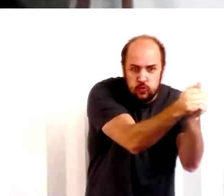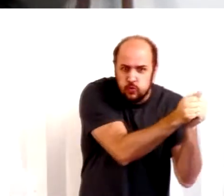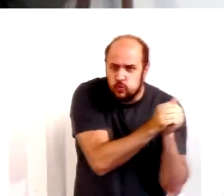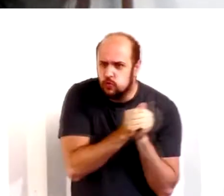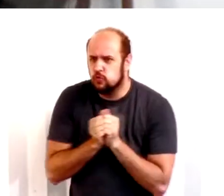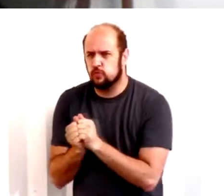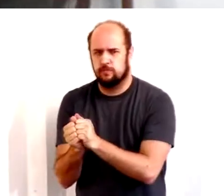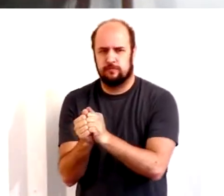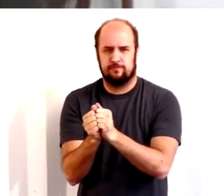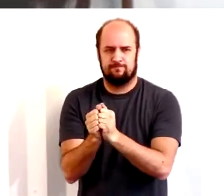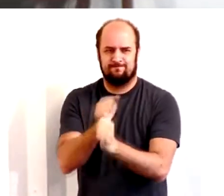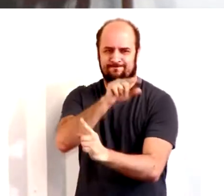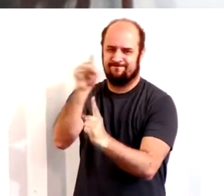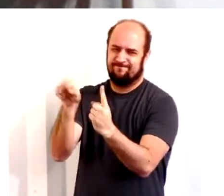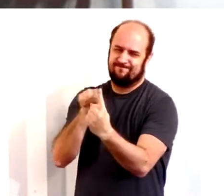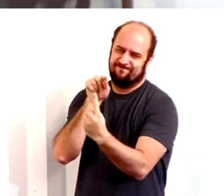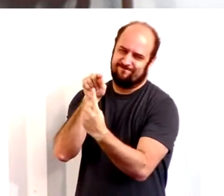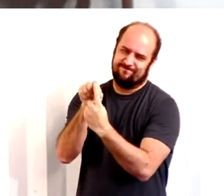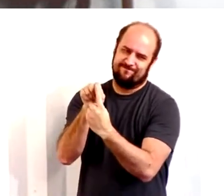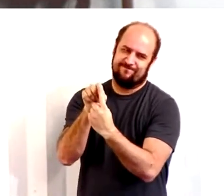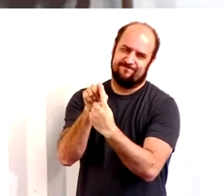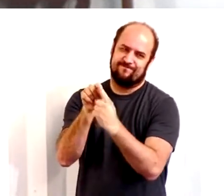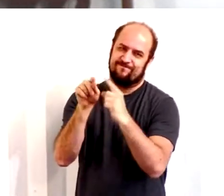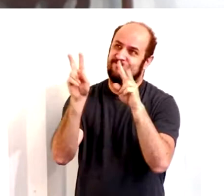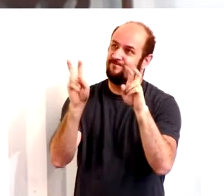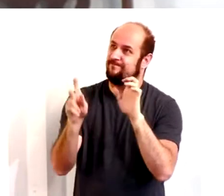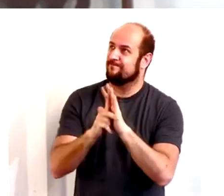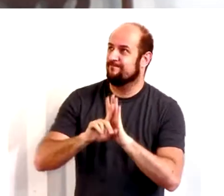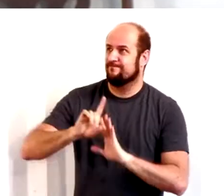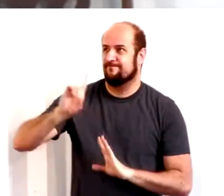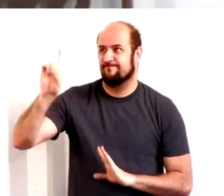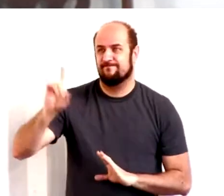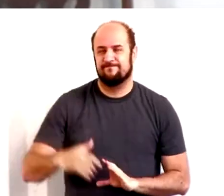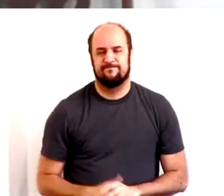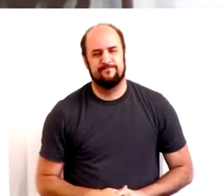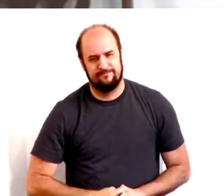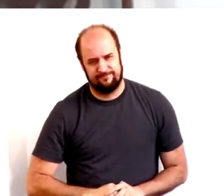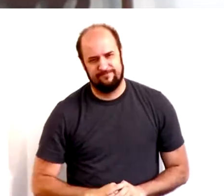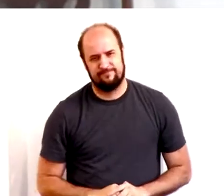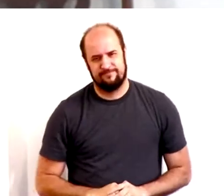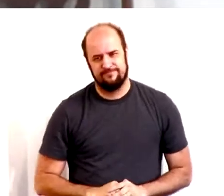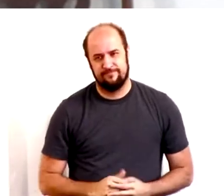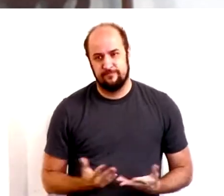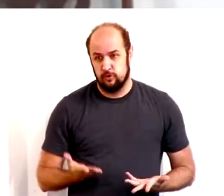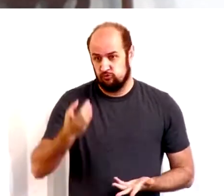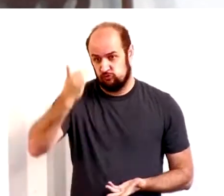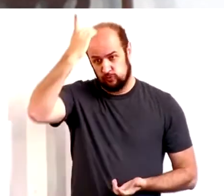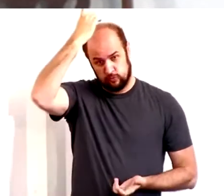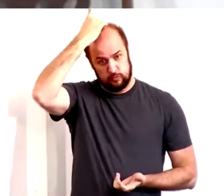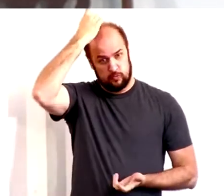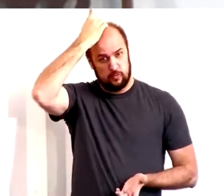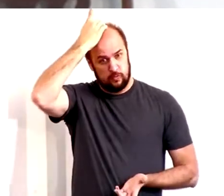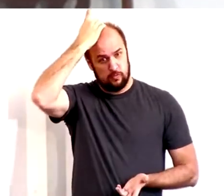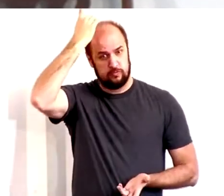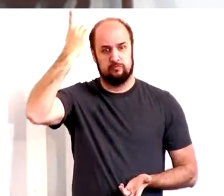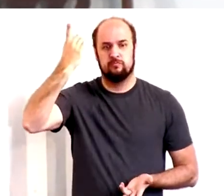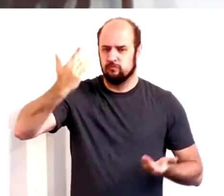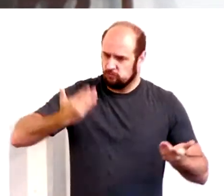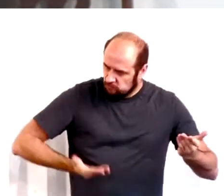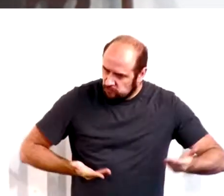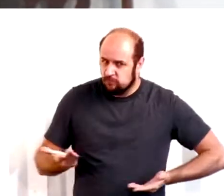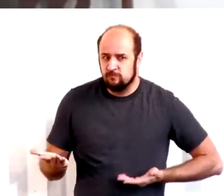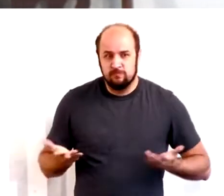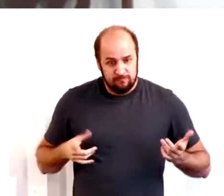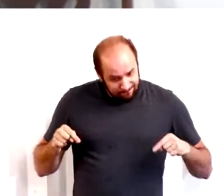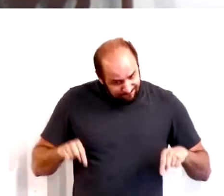ideal propositivo estabelecido por Deus. Os nossos dons é para servir